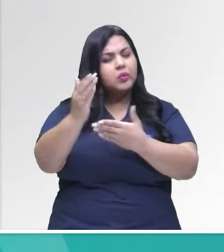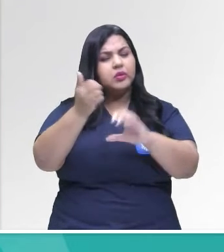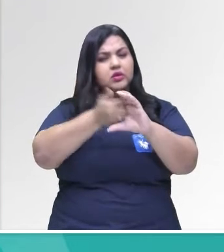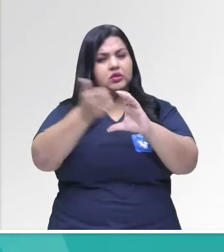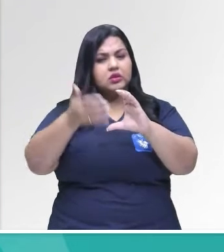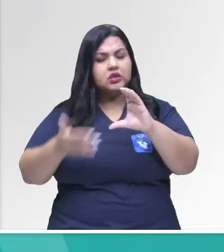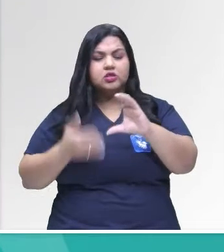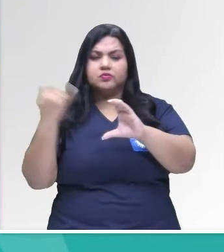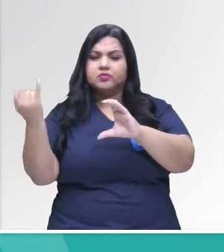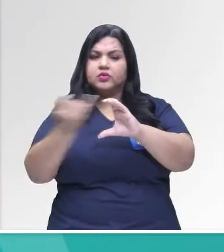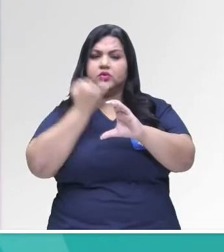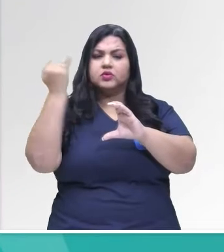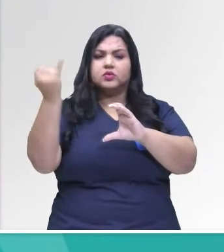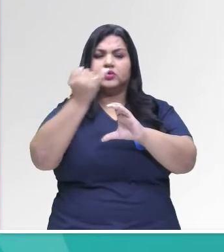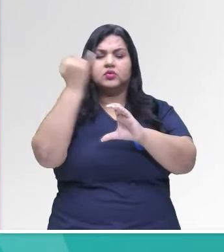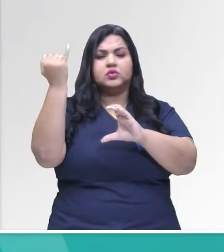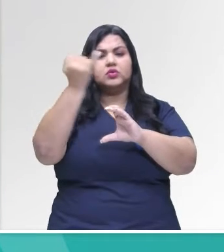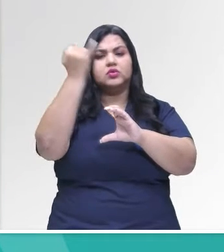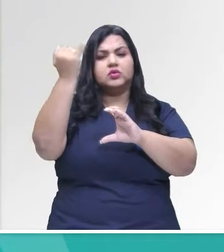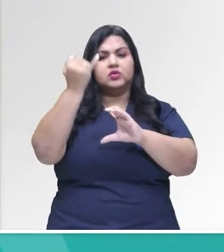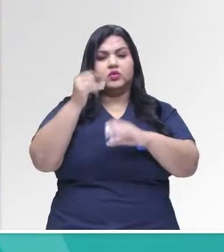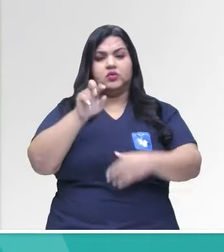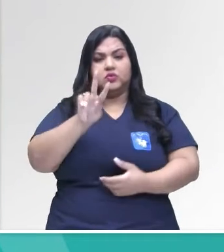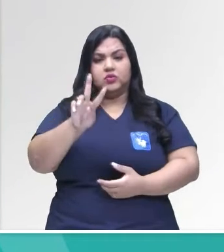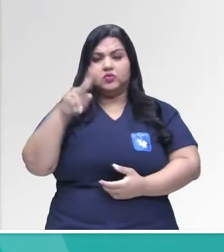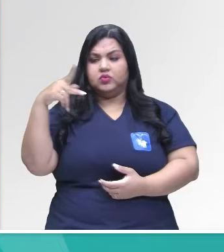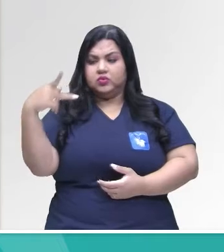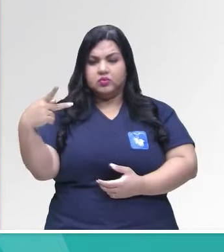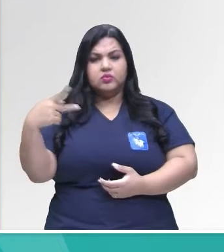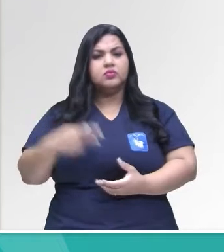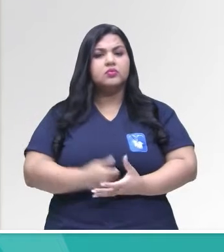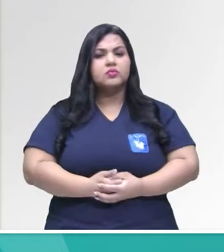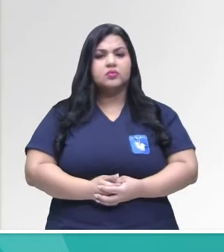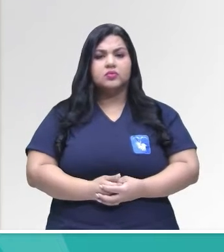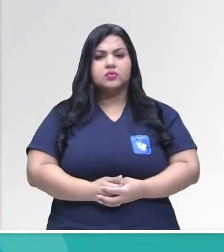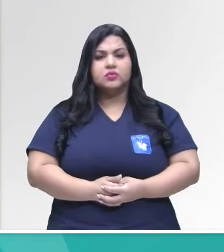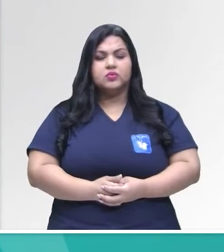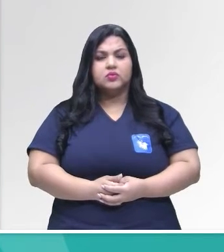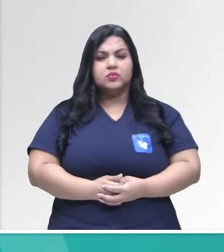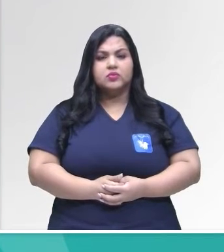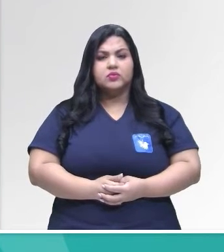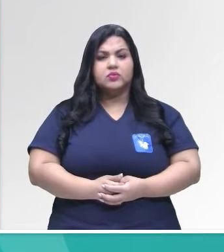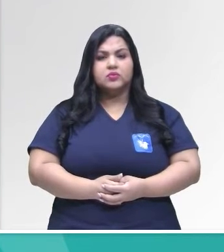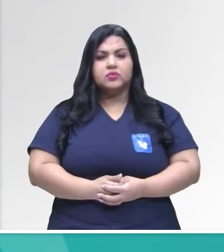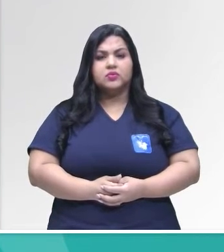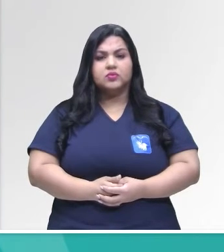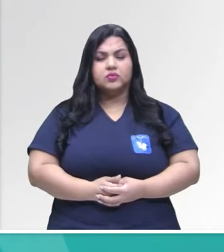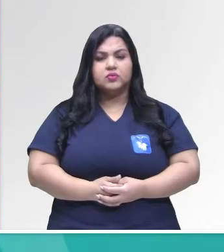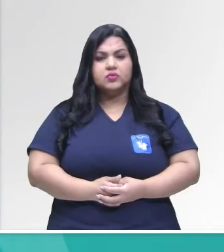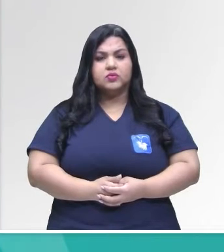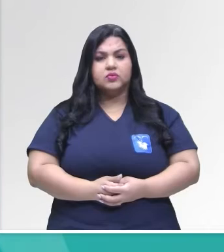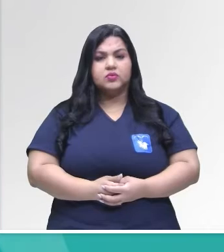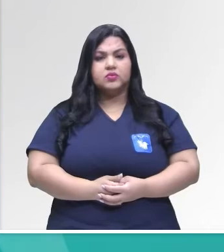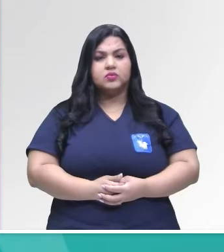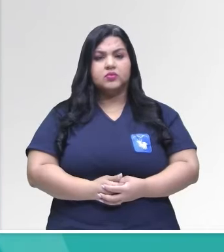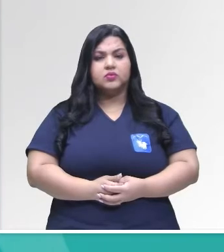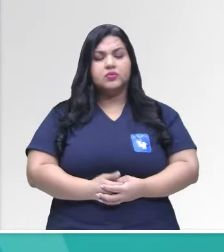bem importantes sobre a voz passiva. Vejam comigo. Aqui, bem